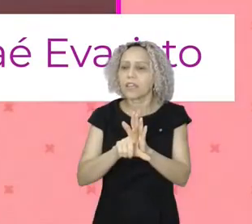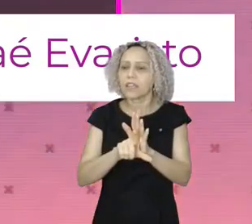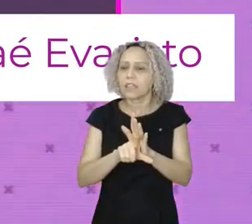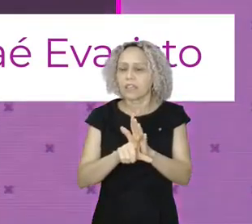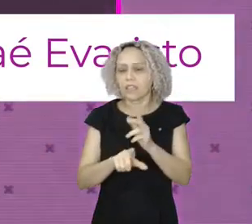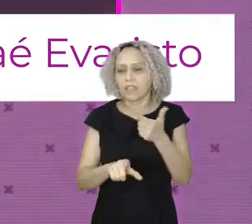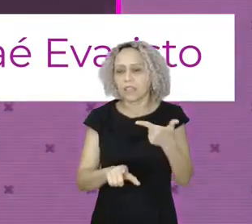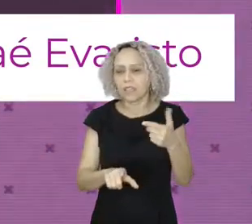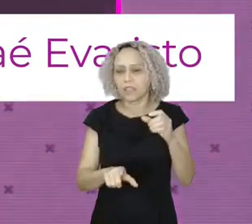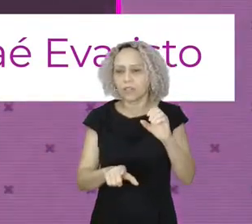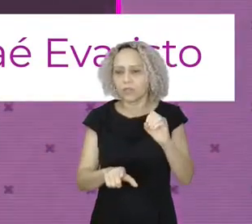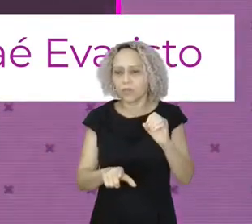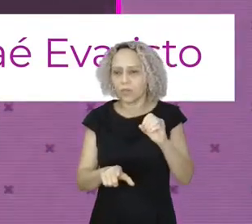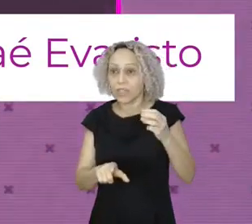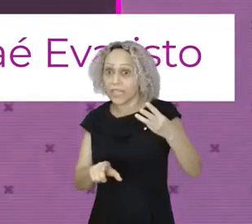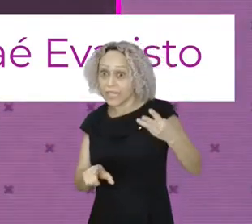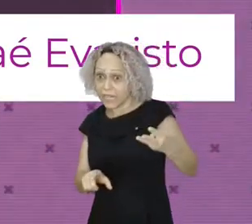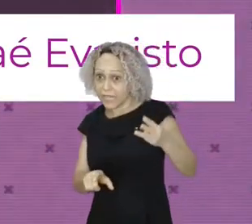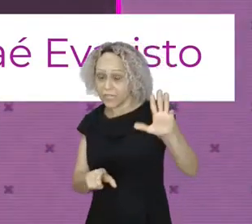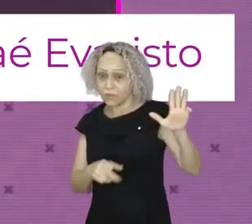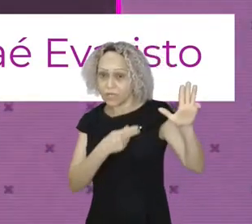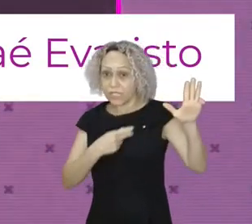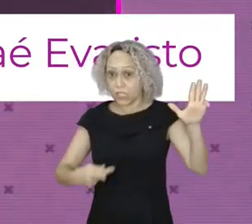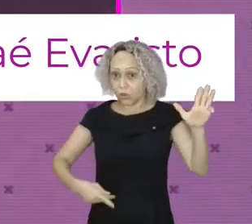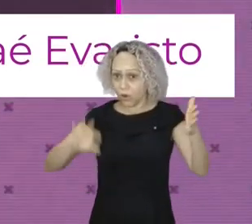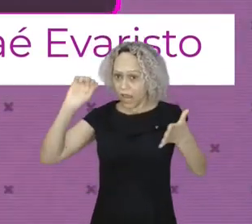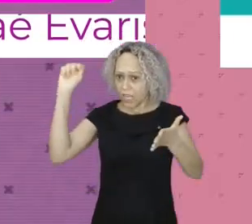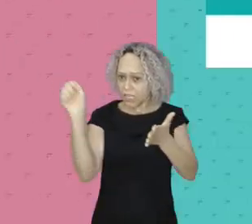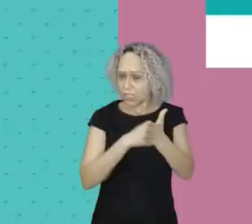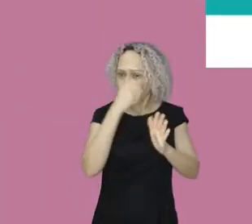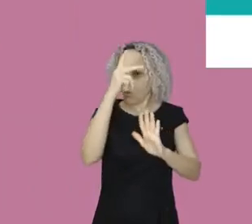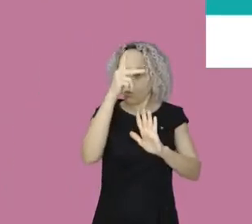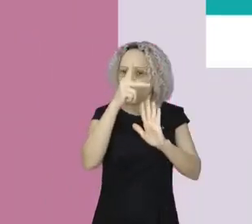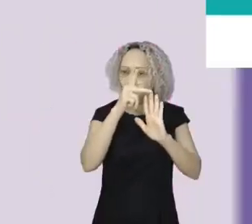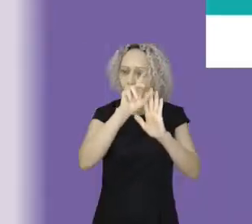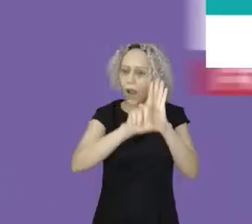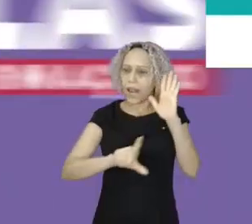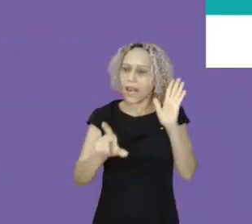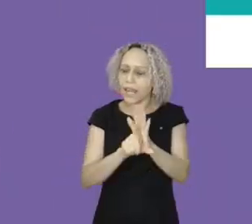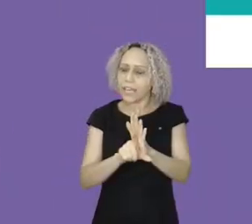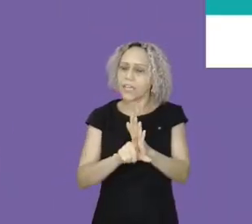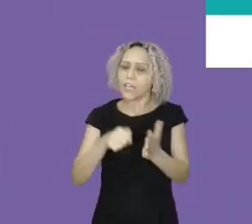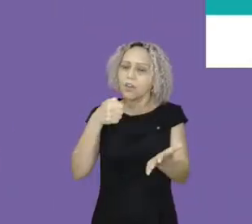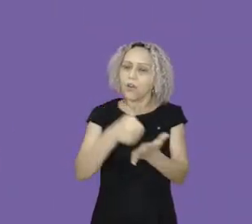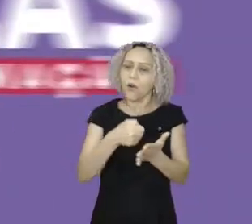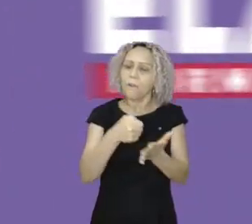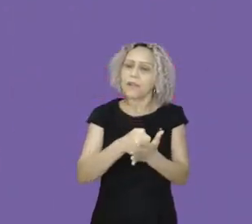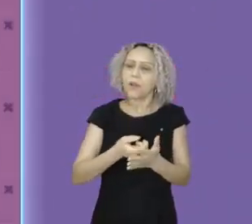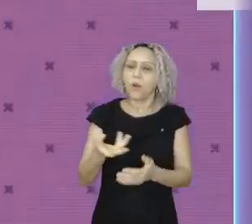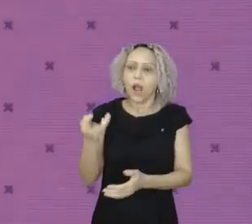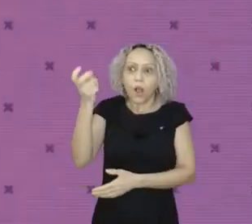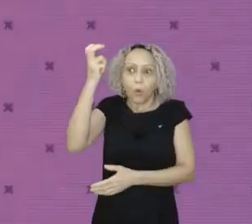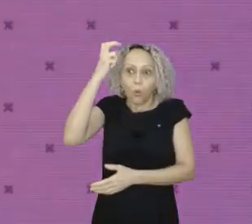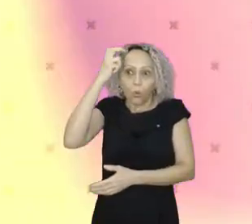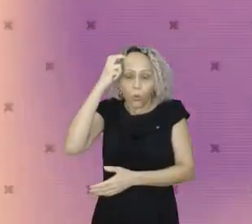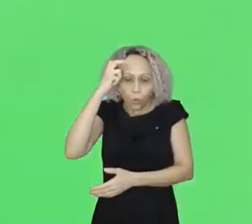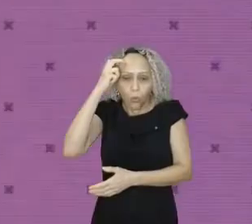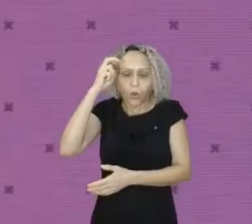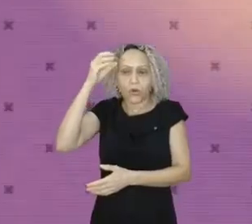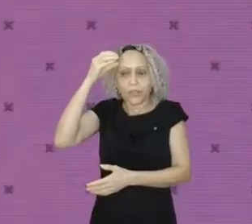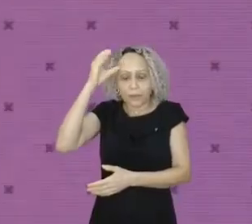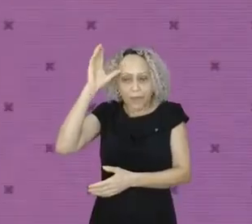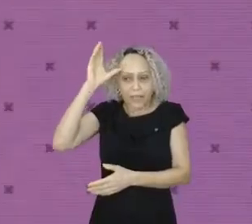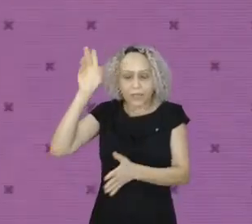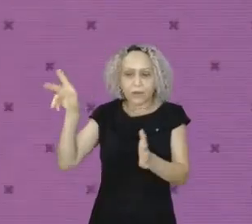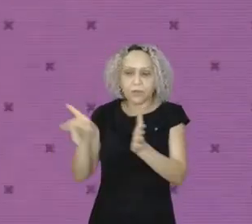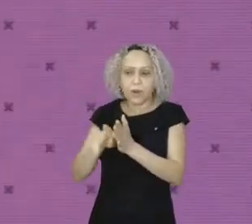tornou obrigatório o ensino de história e cultura afro-brasileiras nas escolas. Não perca as próximas aulas do TV Elas por Elas Formação